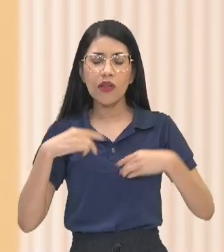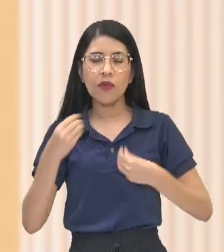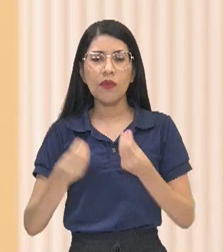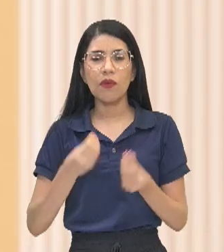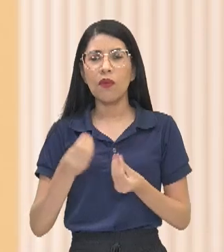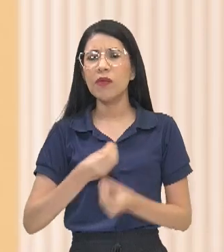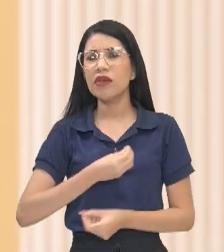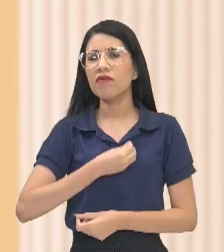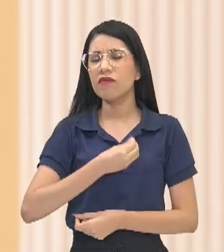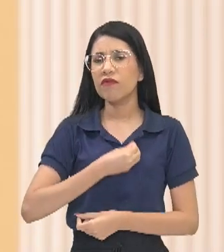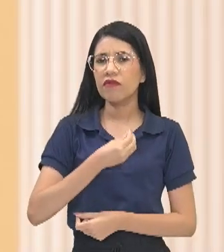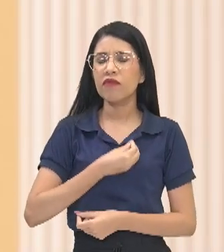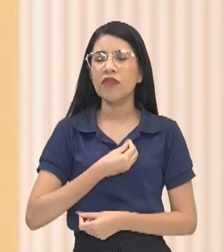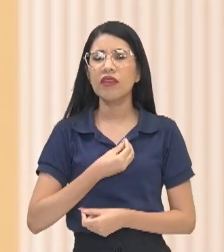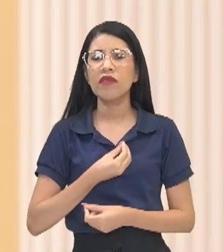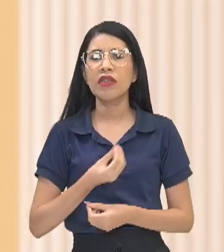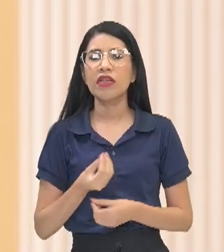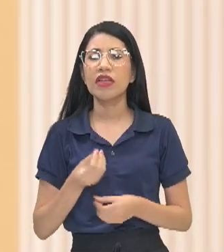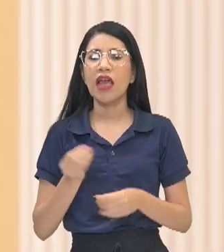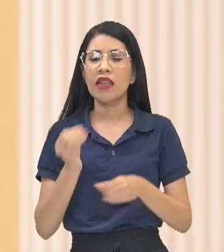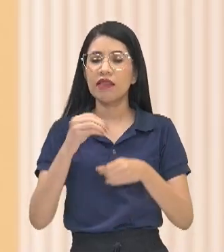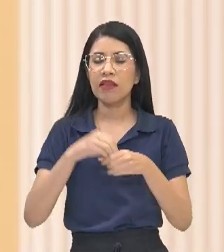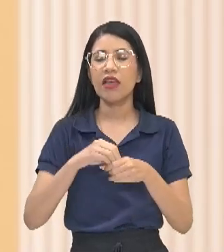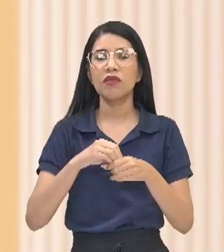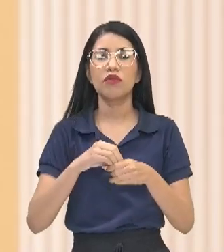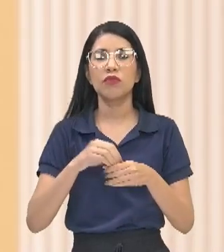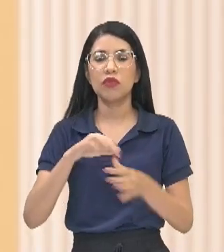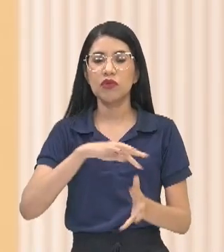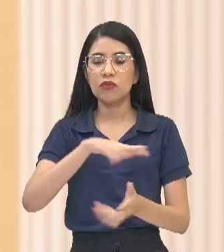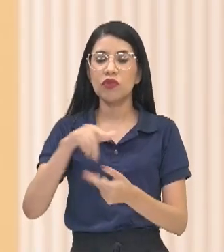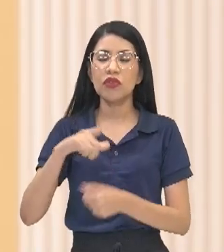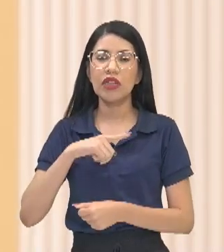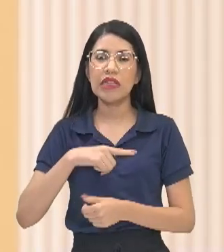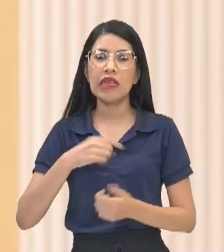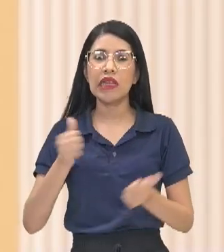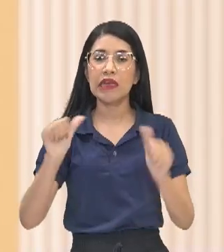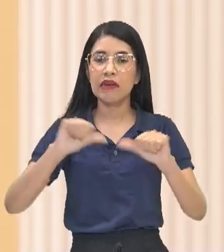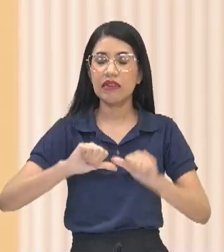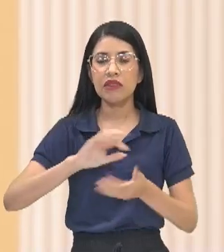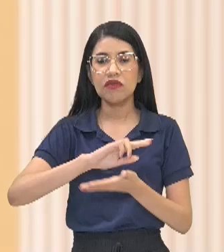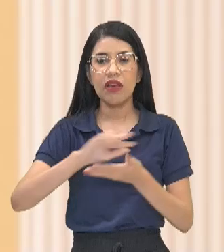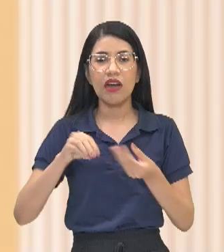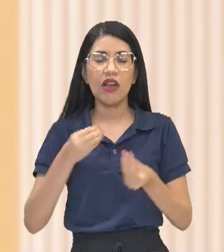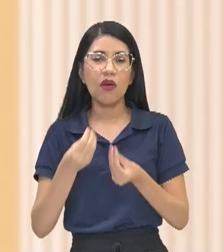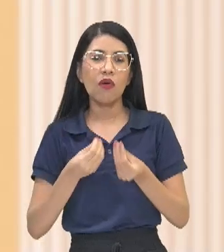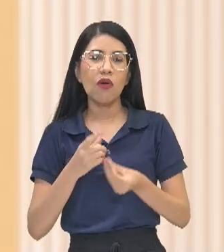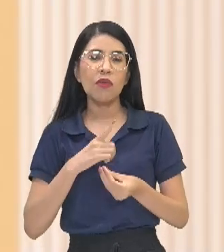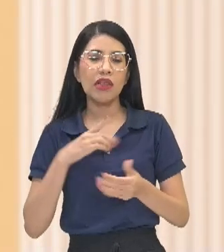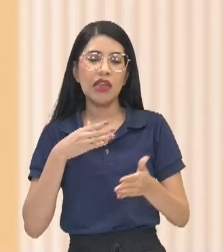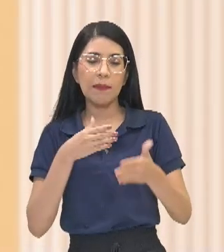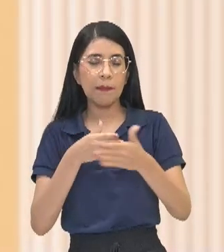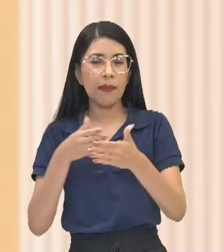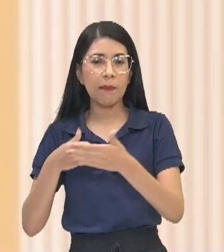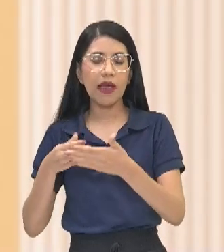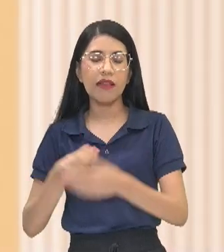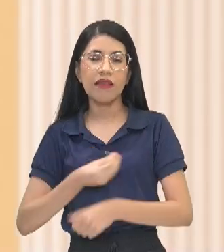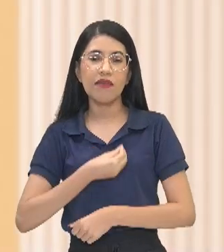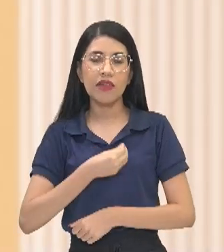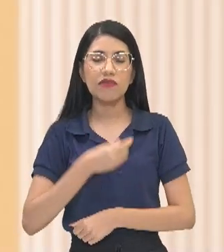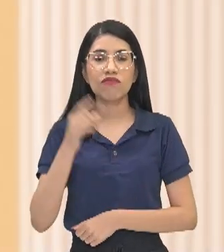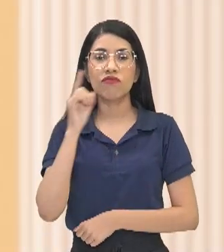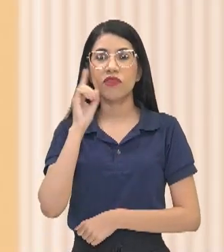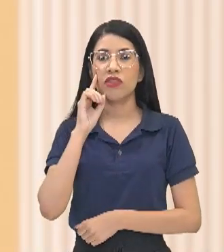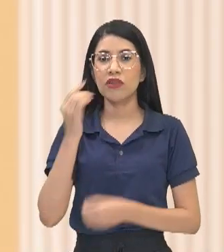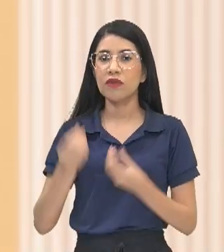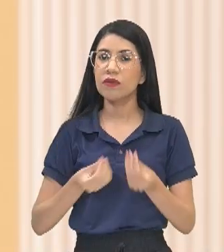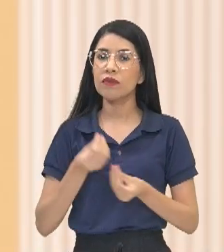humano dentro dessas crises? Como é que elas afetam a vida das pessoas no seu dia a dia, né? Que afinal é